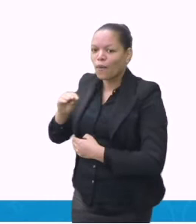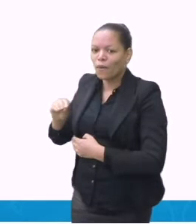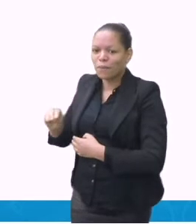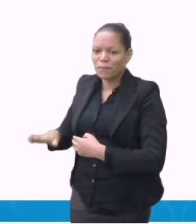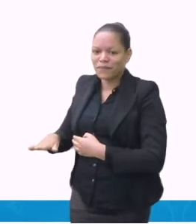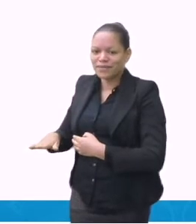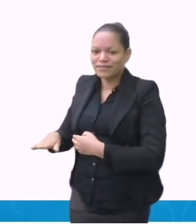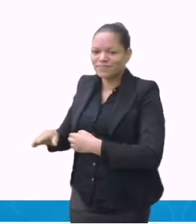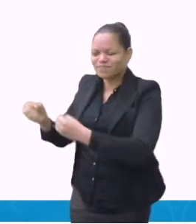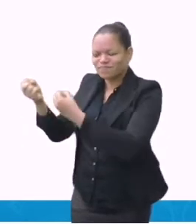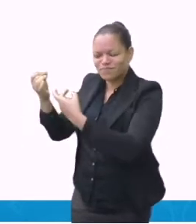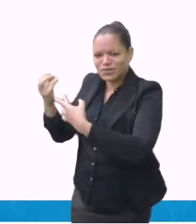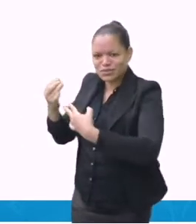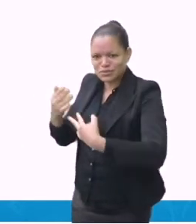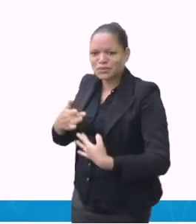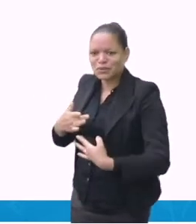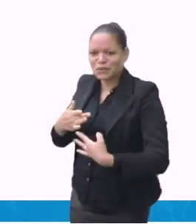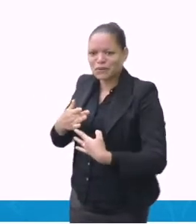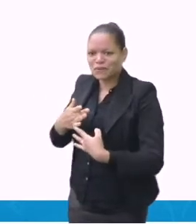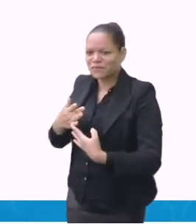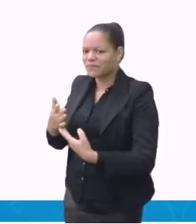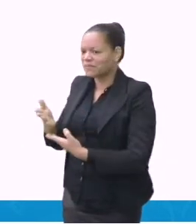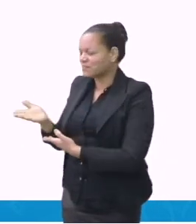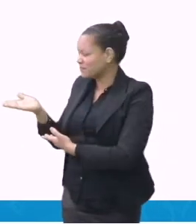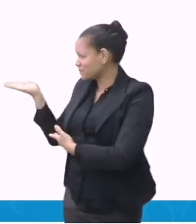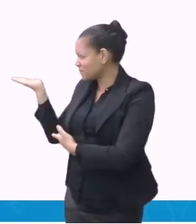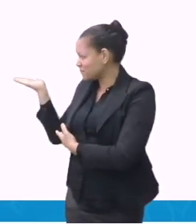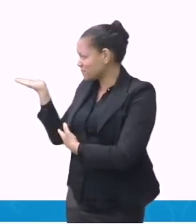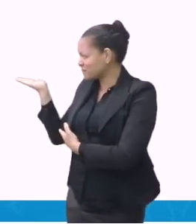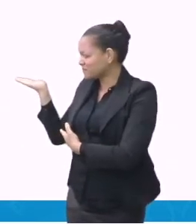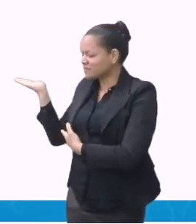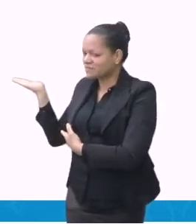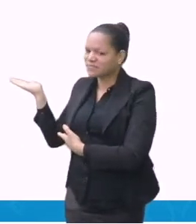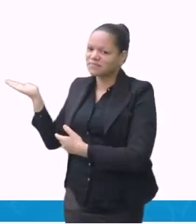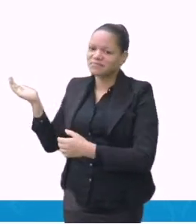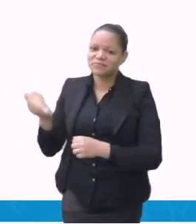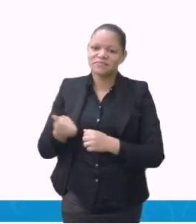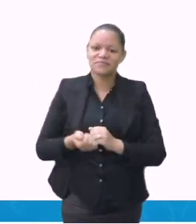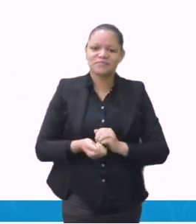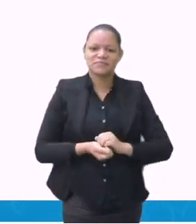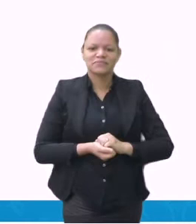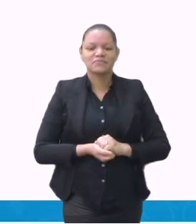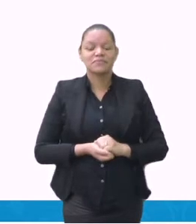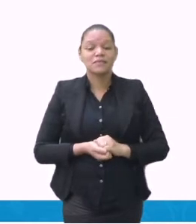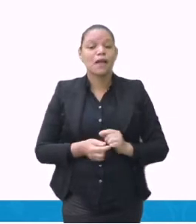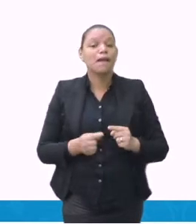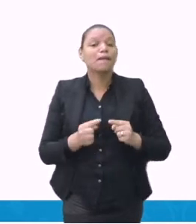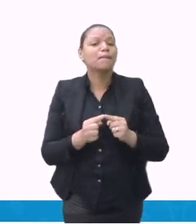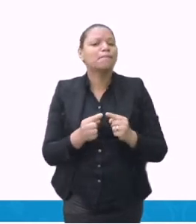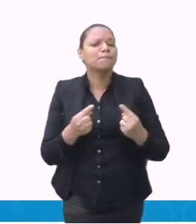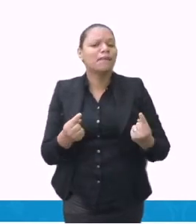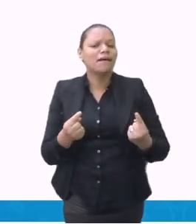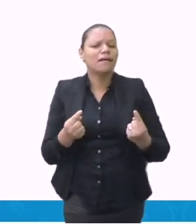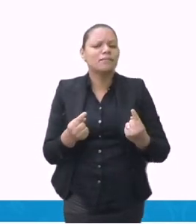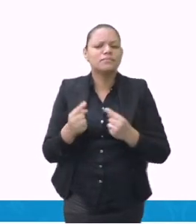e em qual rua ele deveria seguir, né? Virar em seguida. Já o próximo aqui diz,